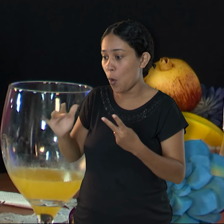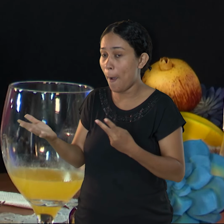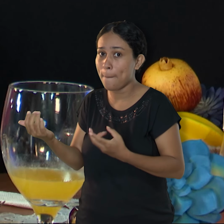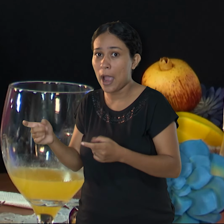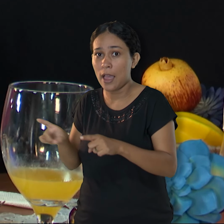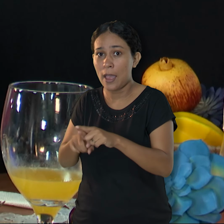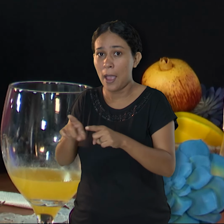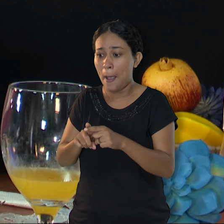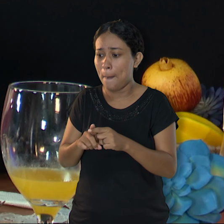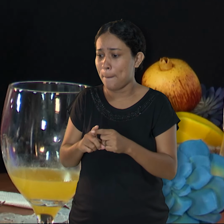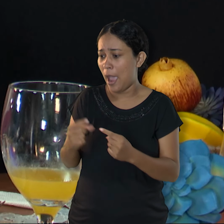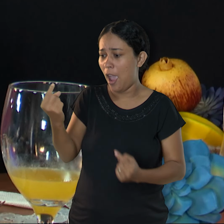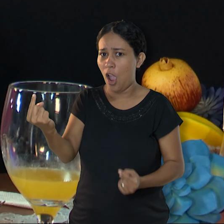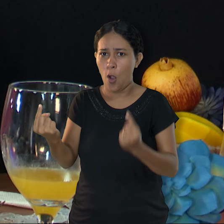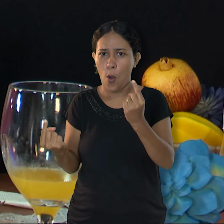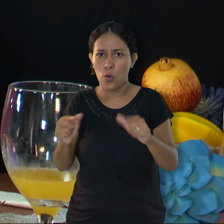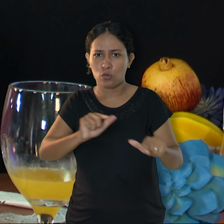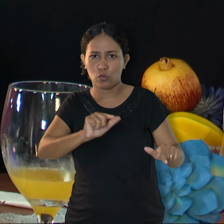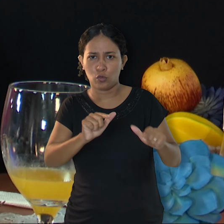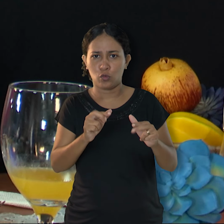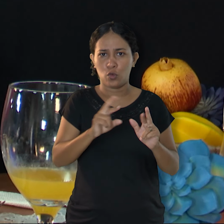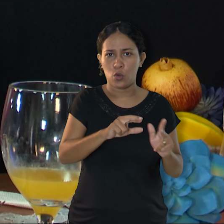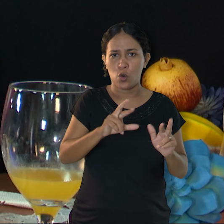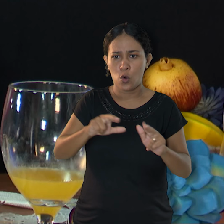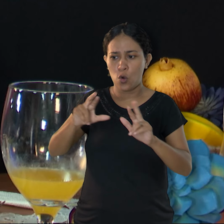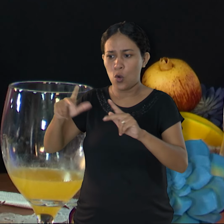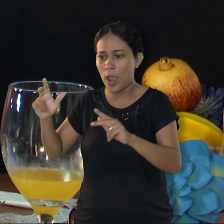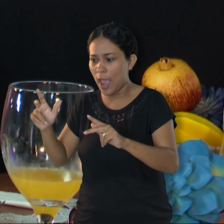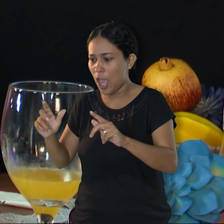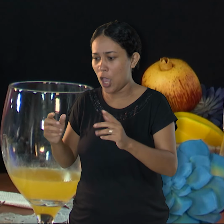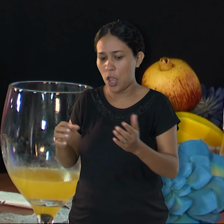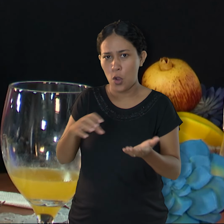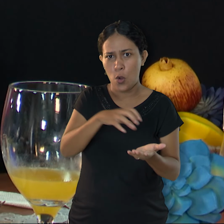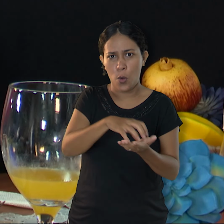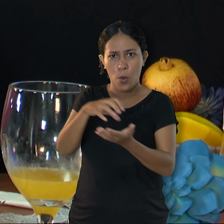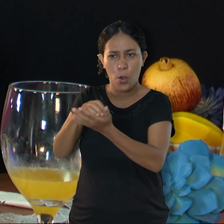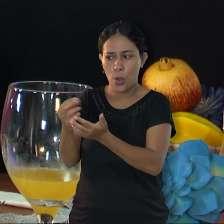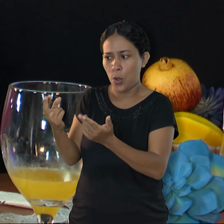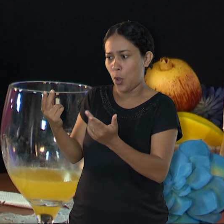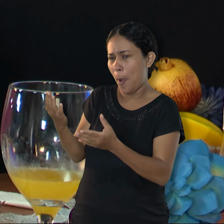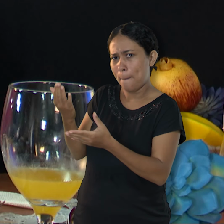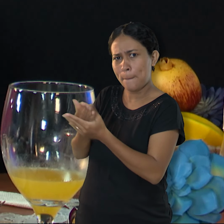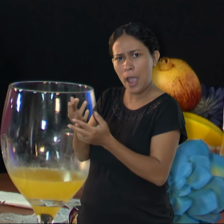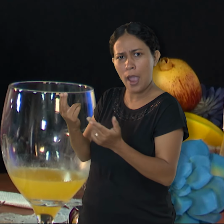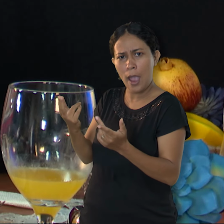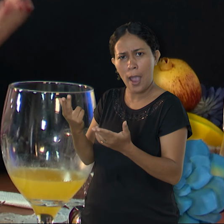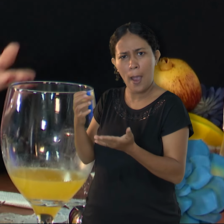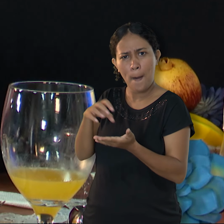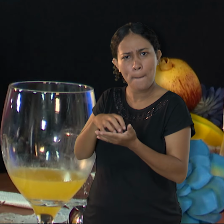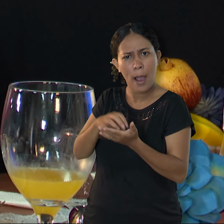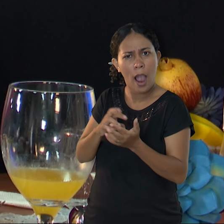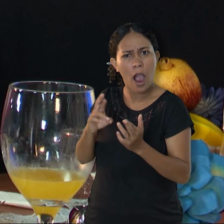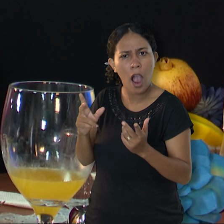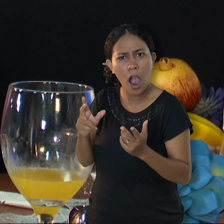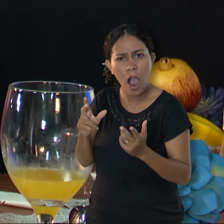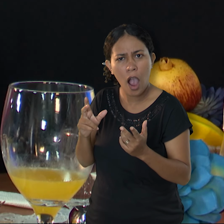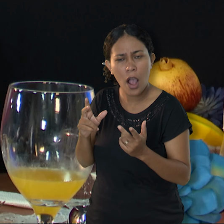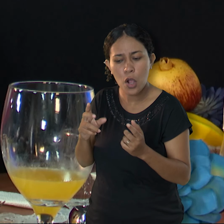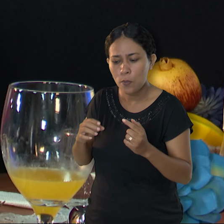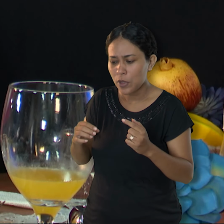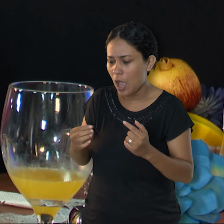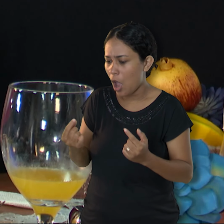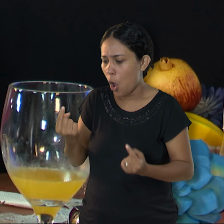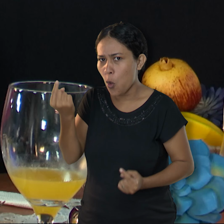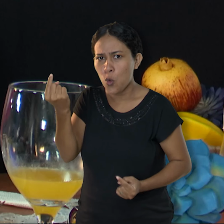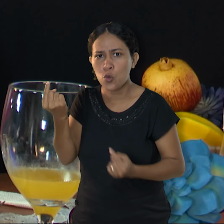queria. Tinha uma vara que, com o mesmo assunto, tudo igual, o mesmo tipo de processo, eles julgavam 2 vezes mais do que as outras. E a